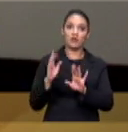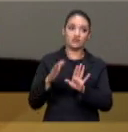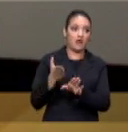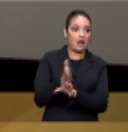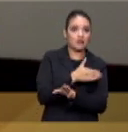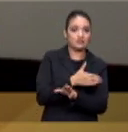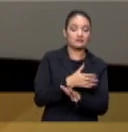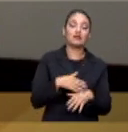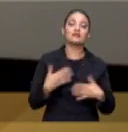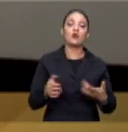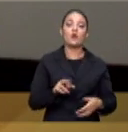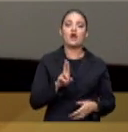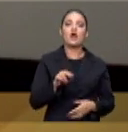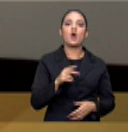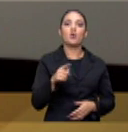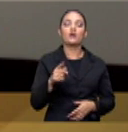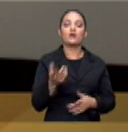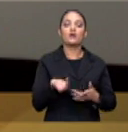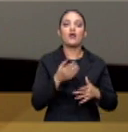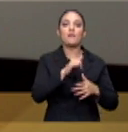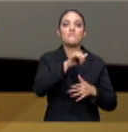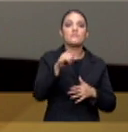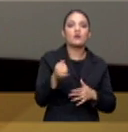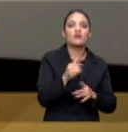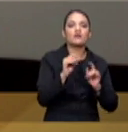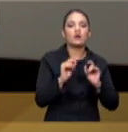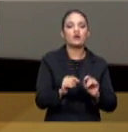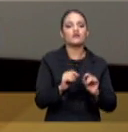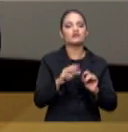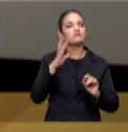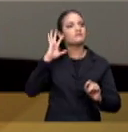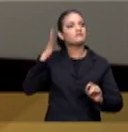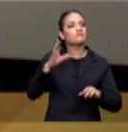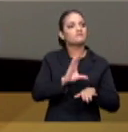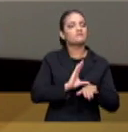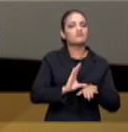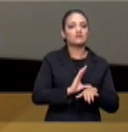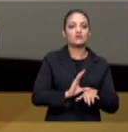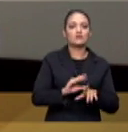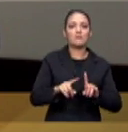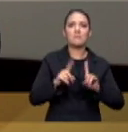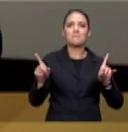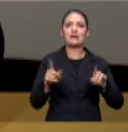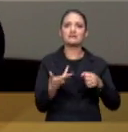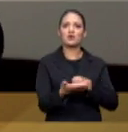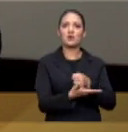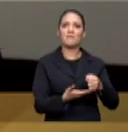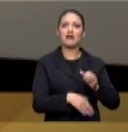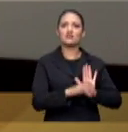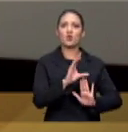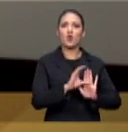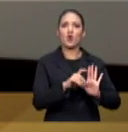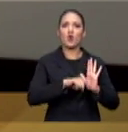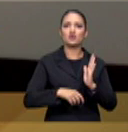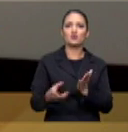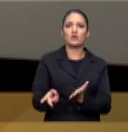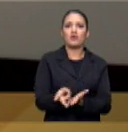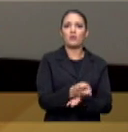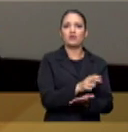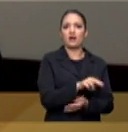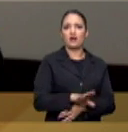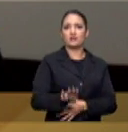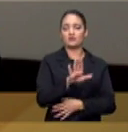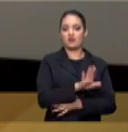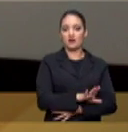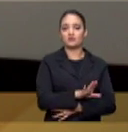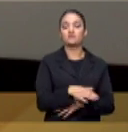Pretende a União fazer uma interpretação da Constituição a partir da norma infraconstitucional do Código Tributário Nacional.